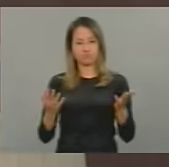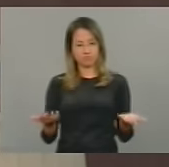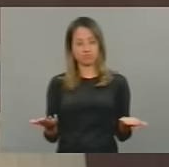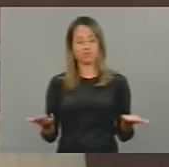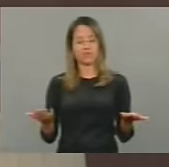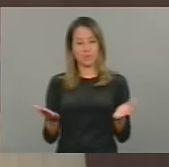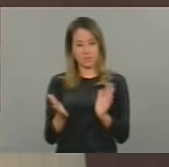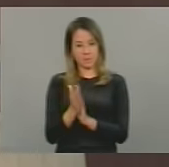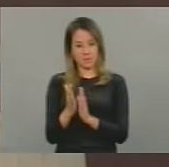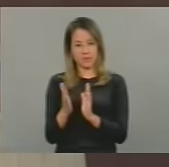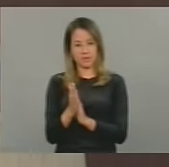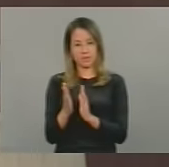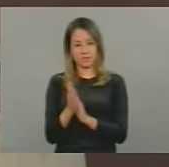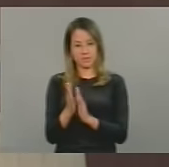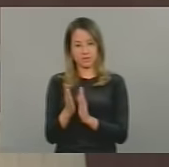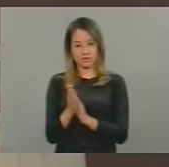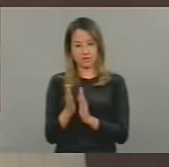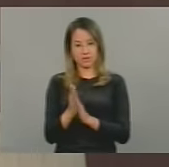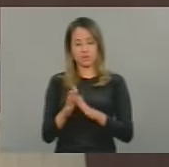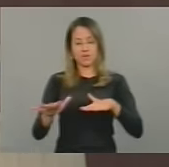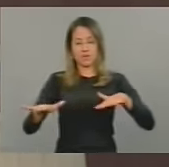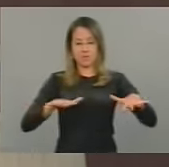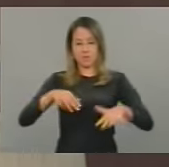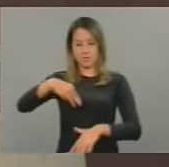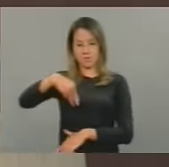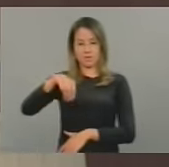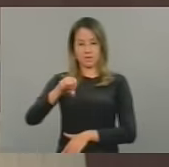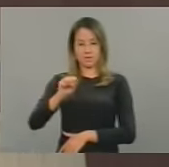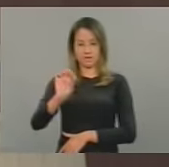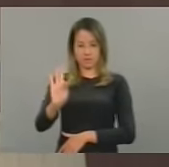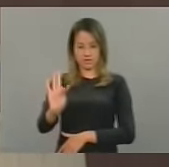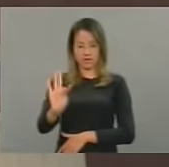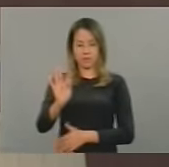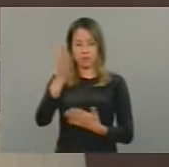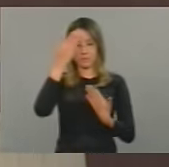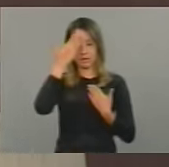outro capítulo a partir do surgimento do movimento dos trabalhadores rurais sem terra. Muito obrigado.